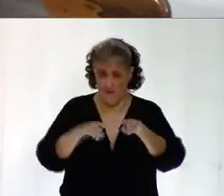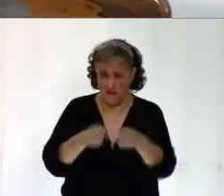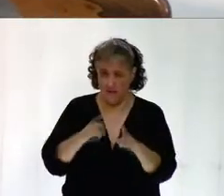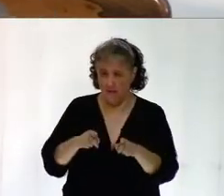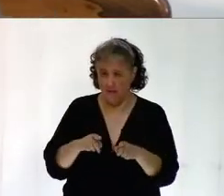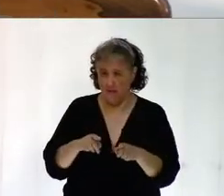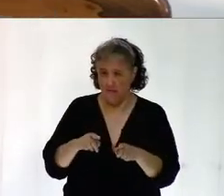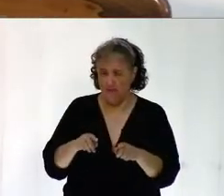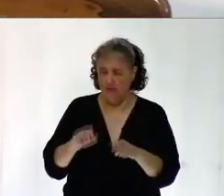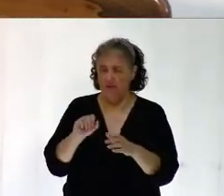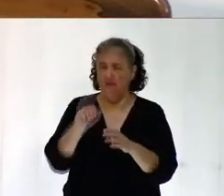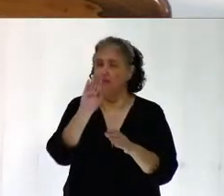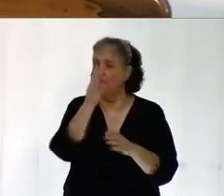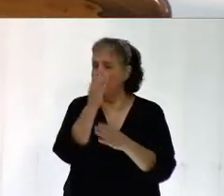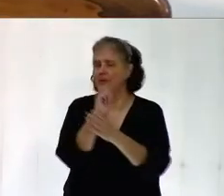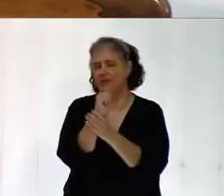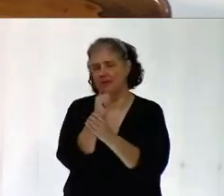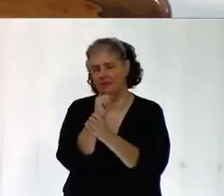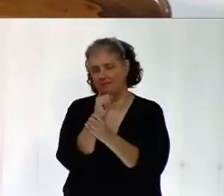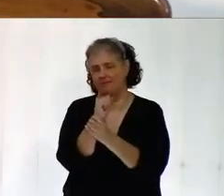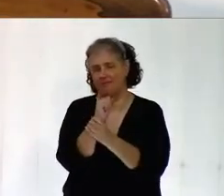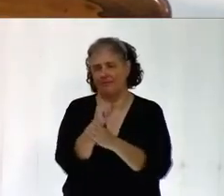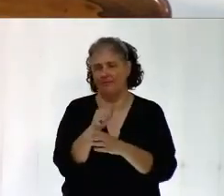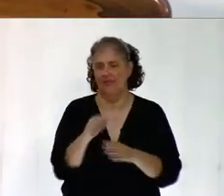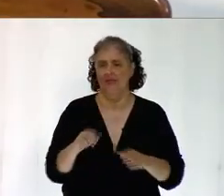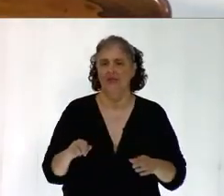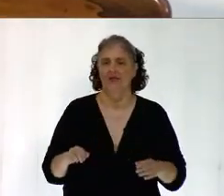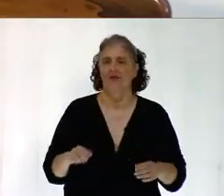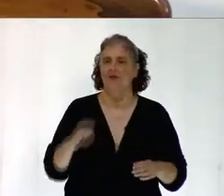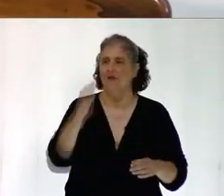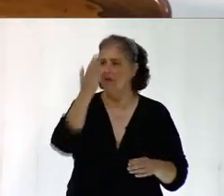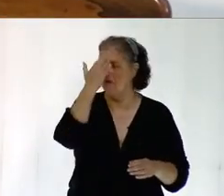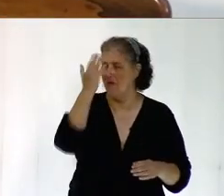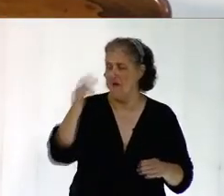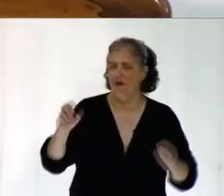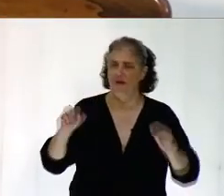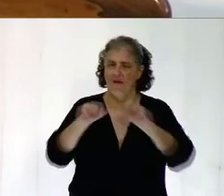a glória pessoal honra louvor